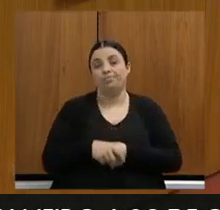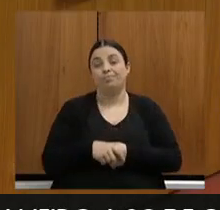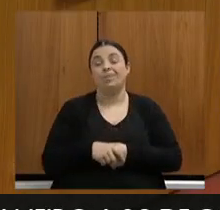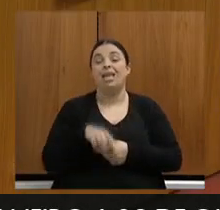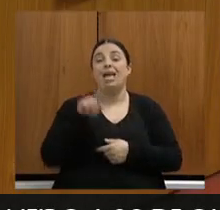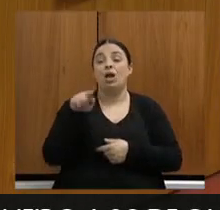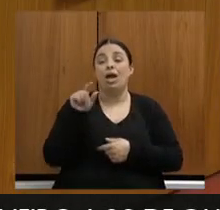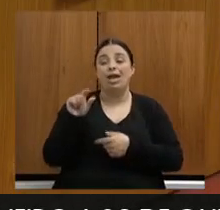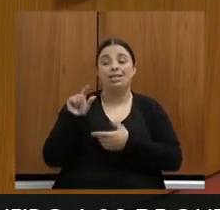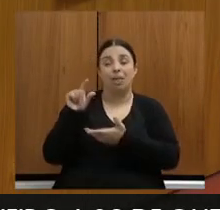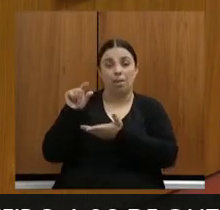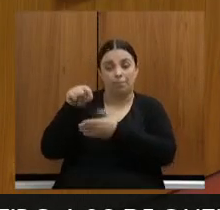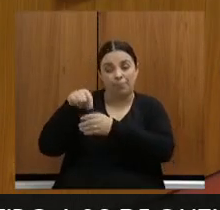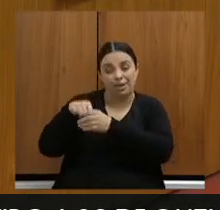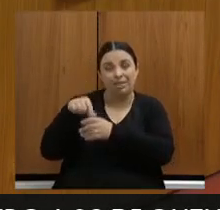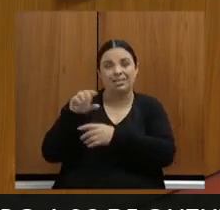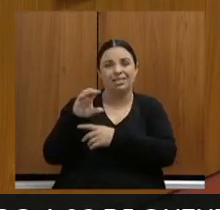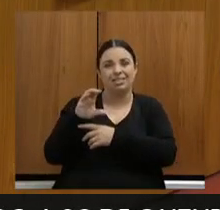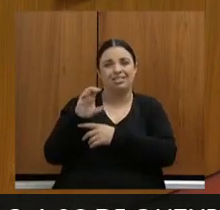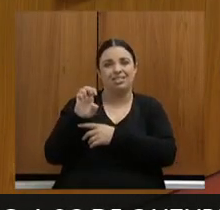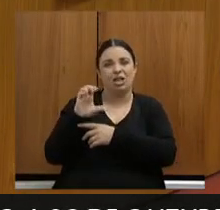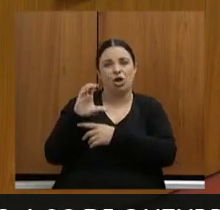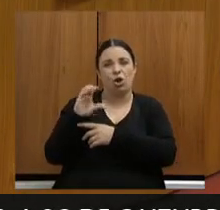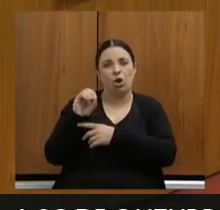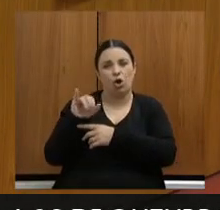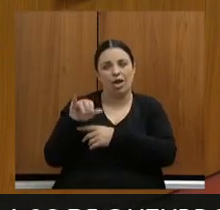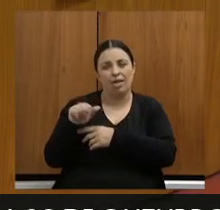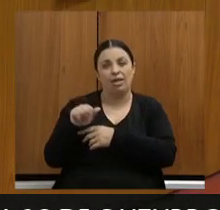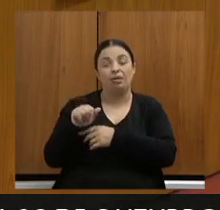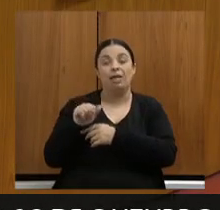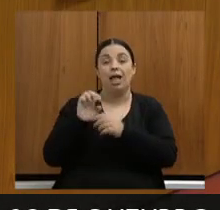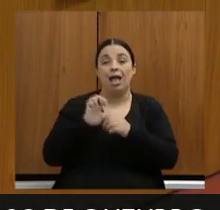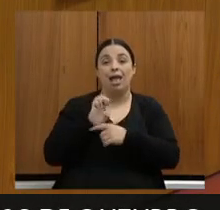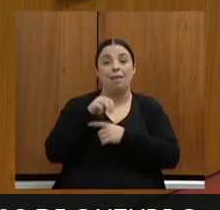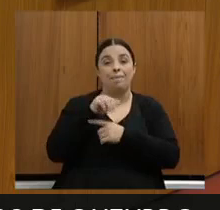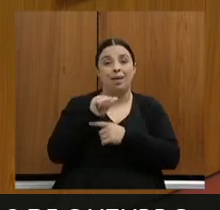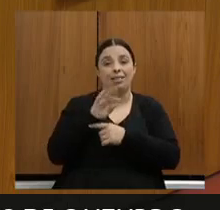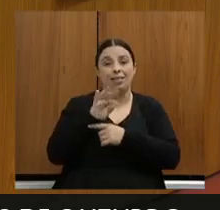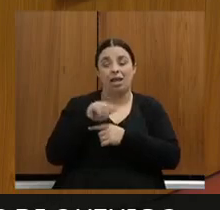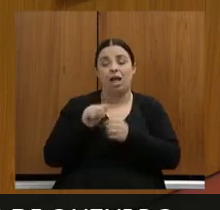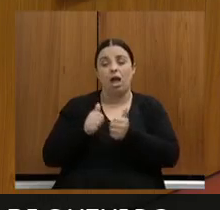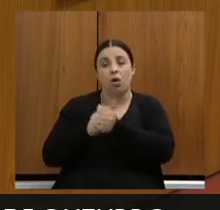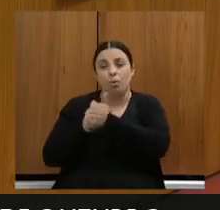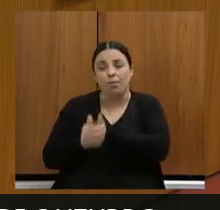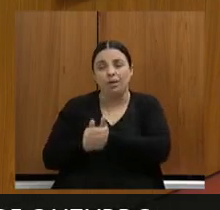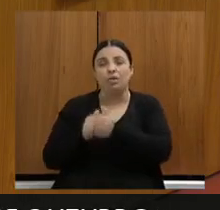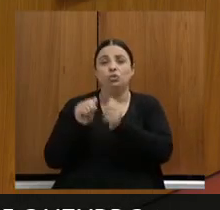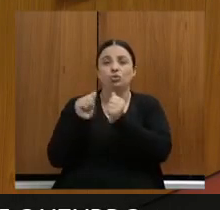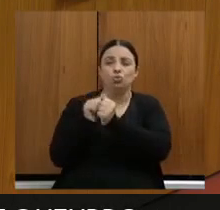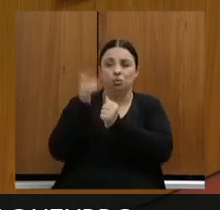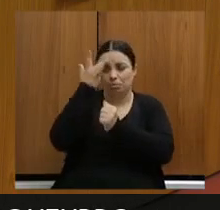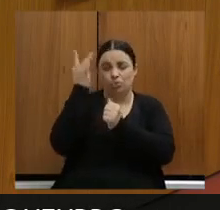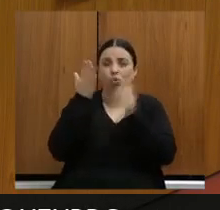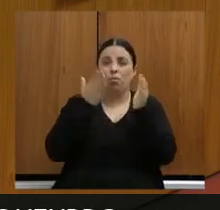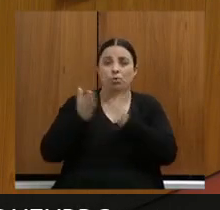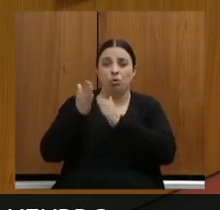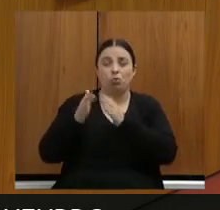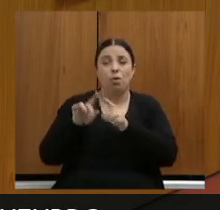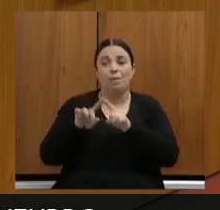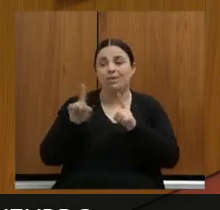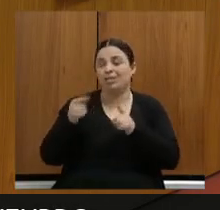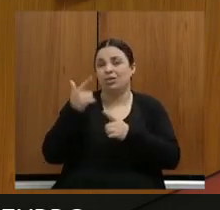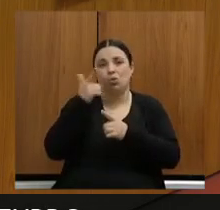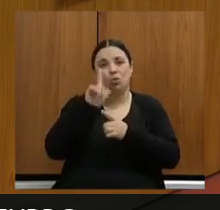2014 EA Emater acompanhando o vinho desde 2014 com os produtores produtores infelizmente não